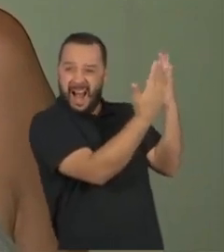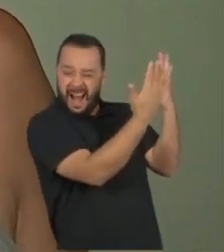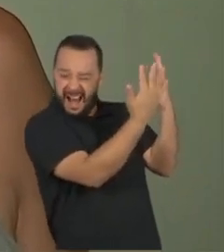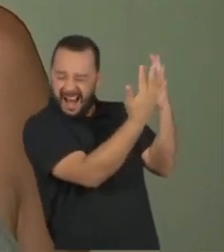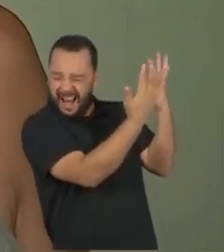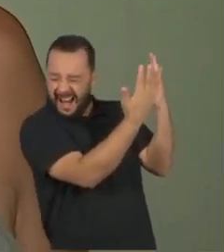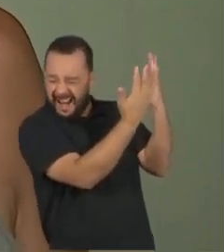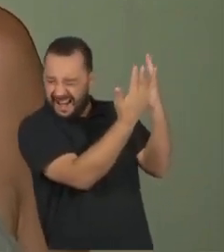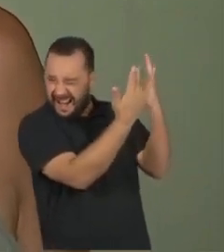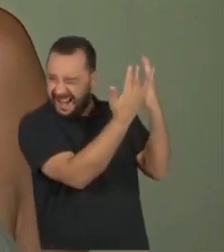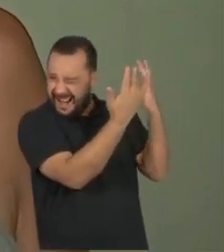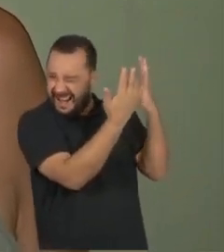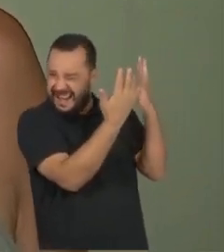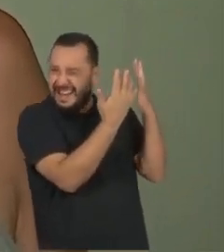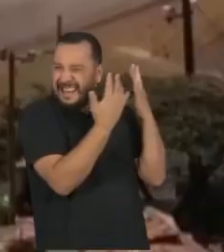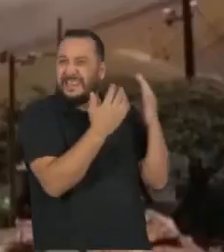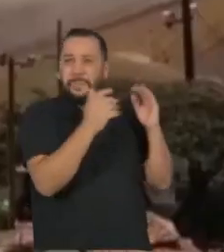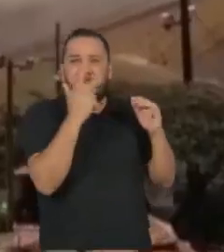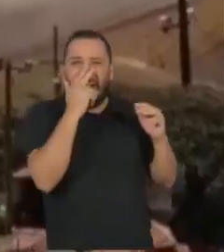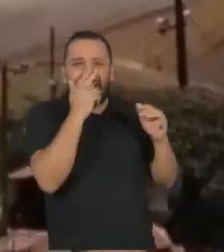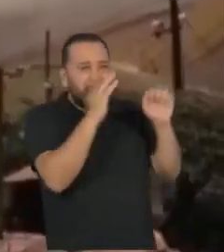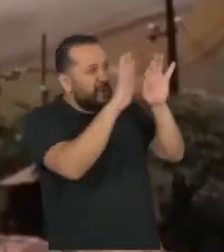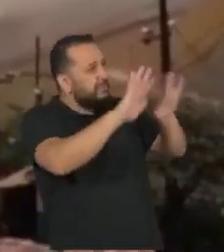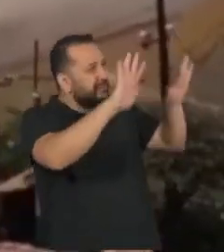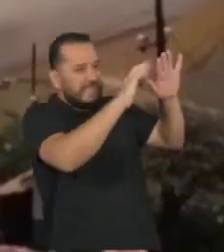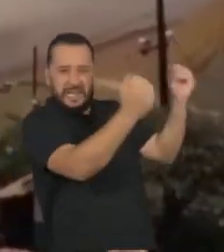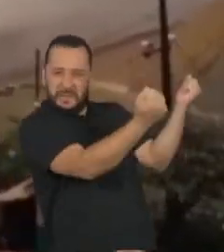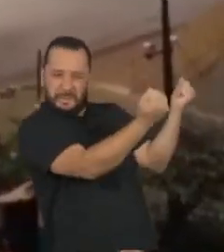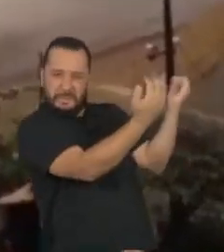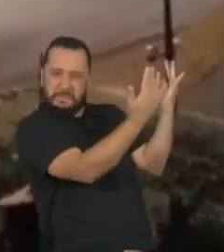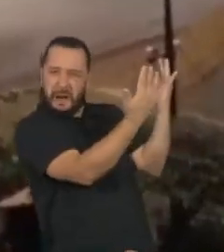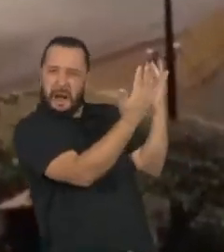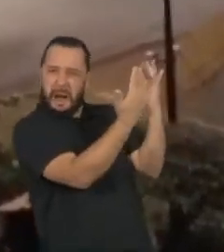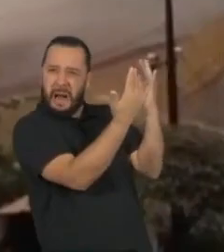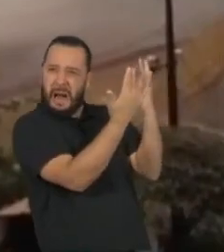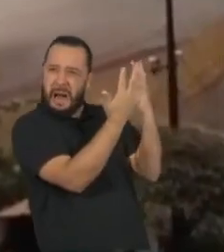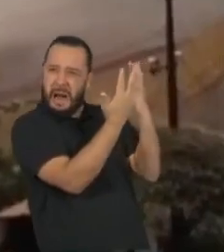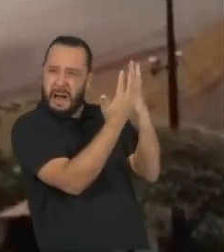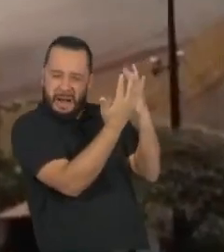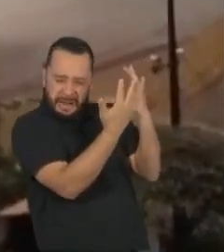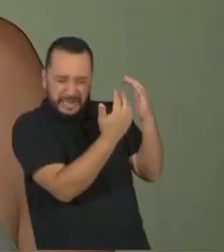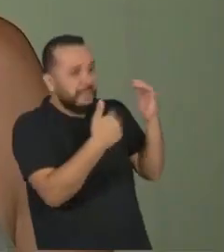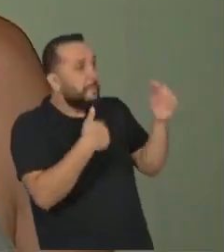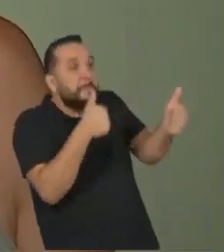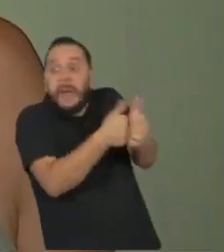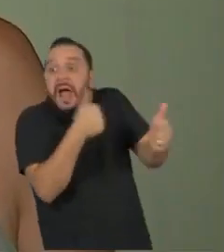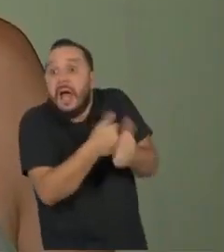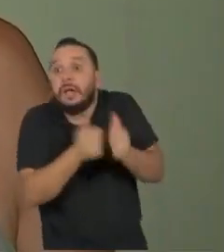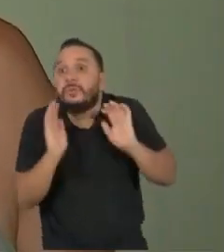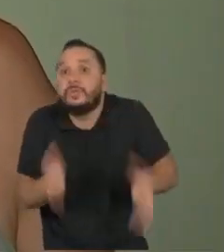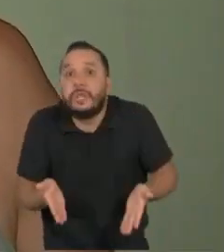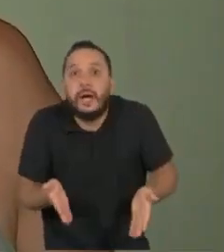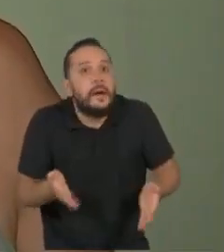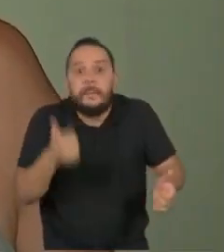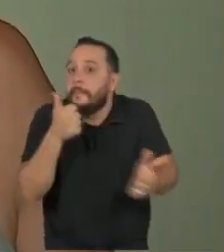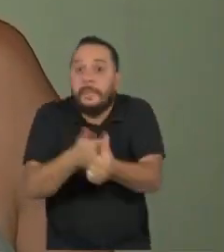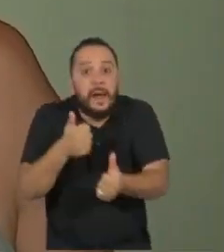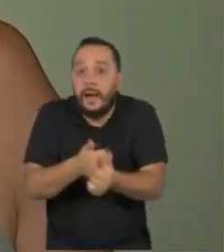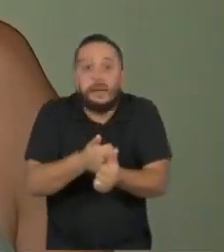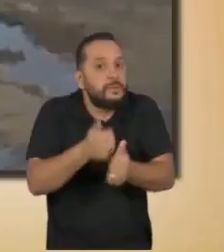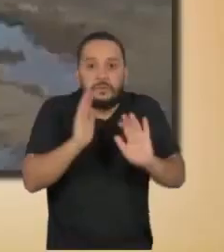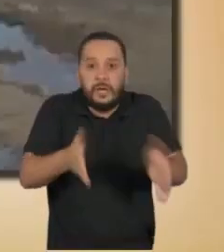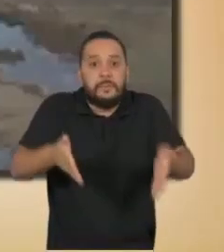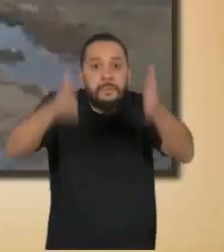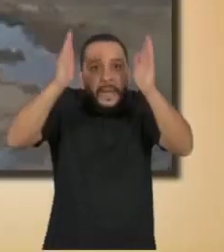assim em cima, parecia assim poeira, alto mesmo, uns 20 metros no mínimo tinha. Já estava na área administrativa